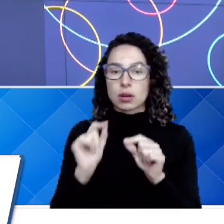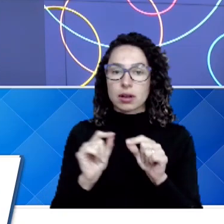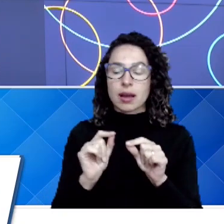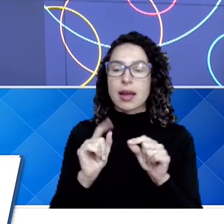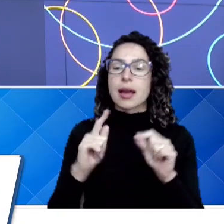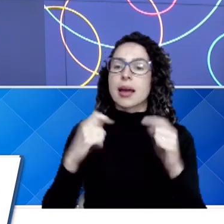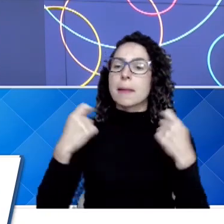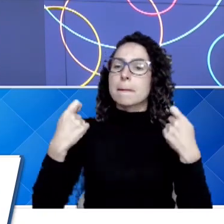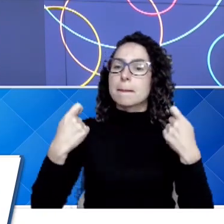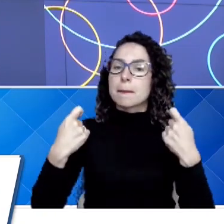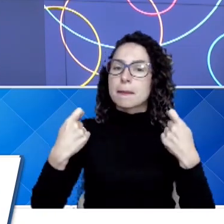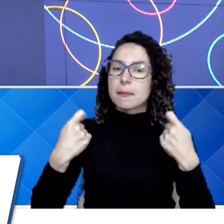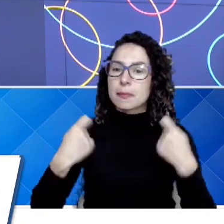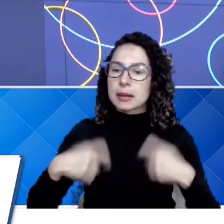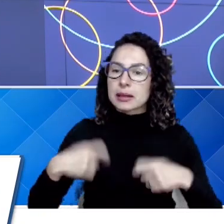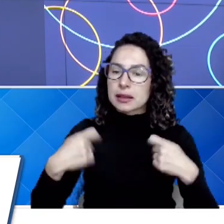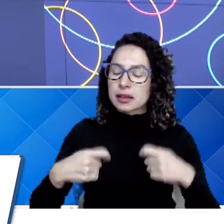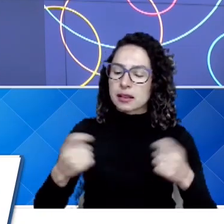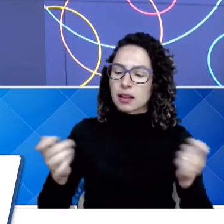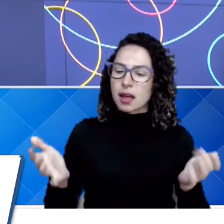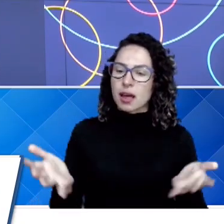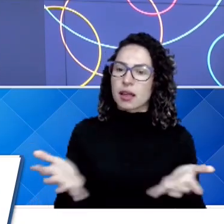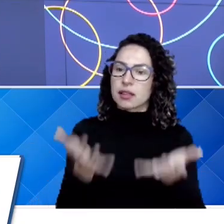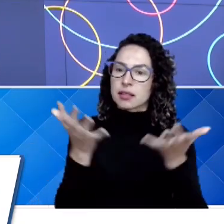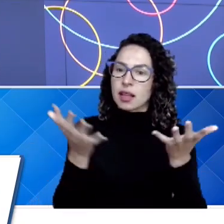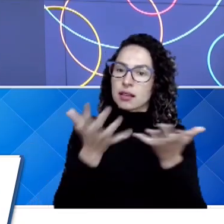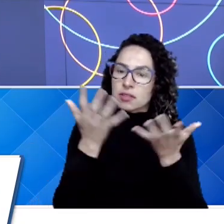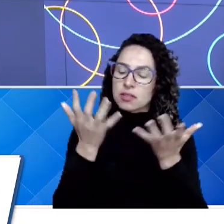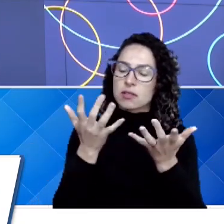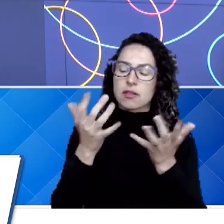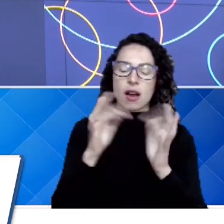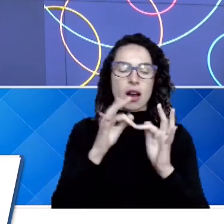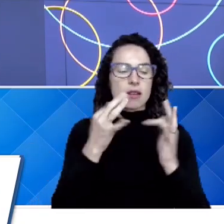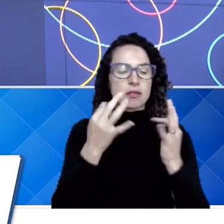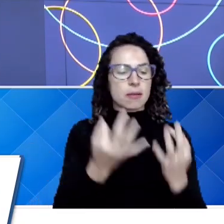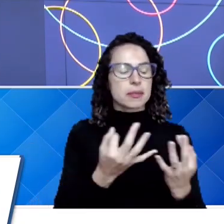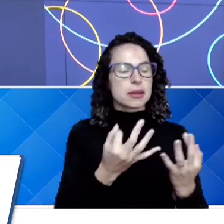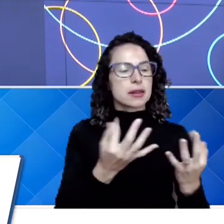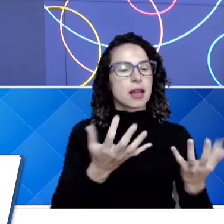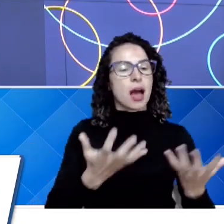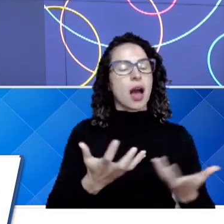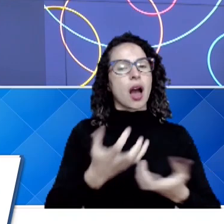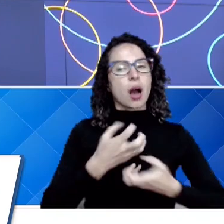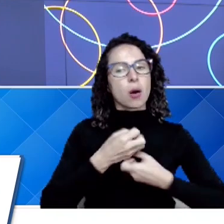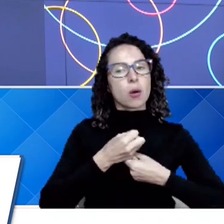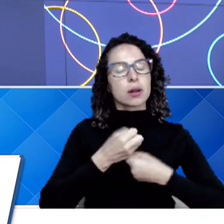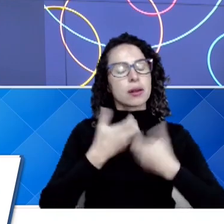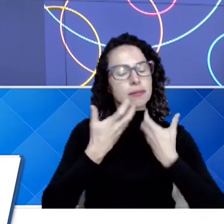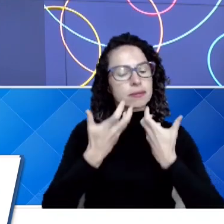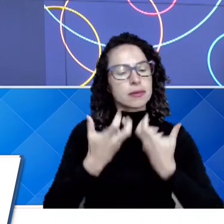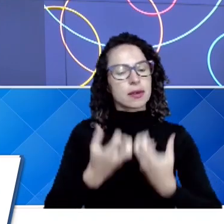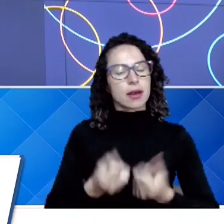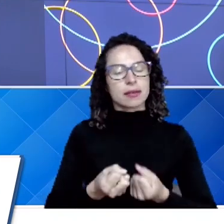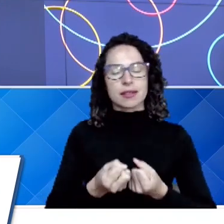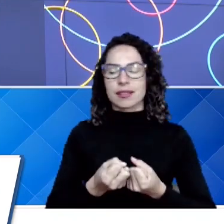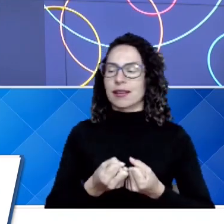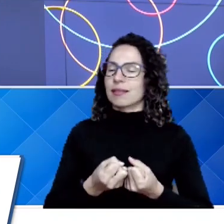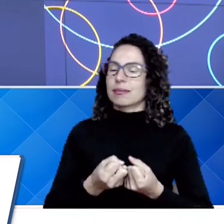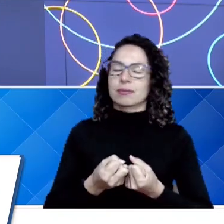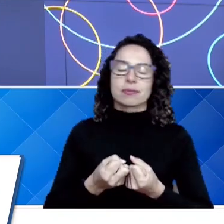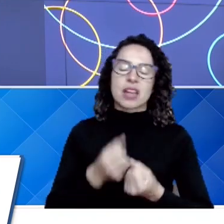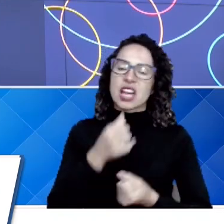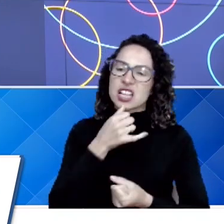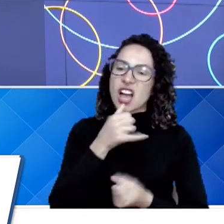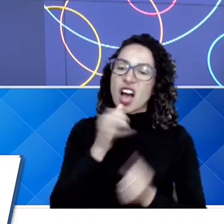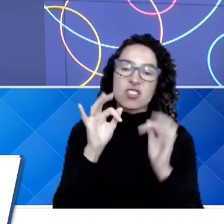necessidade de incentivo à aceitação das famílias. Infelizmente, as famílias ainda não estão preparadas